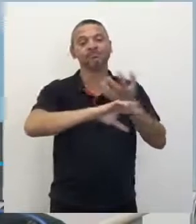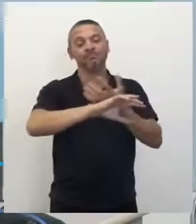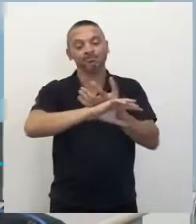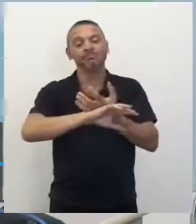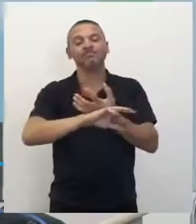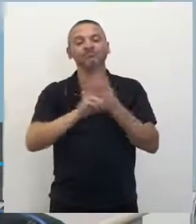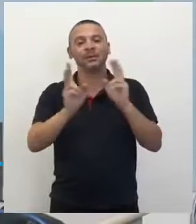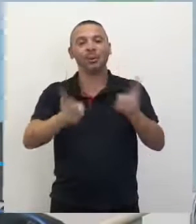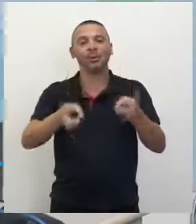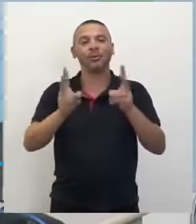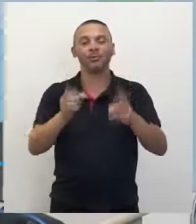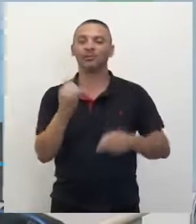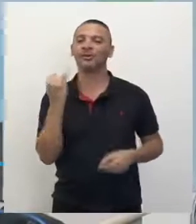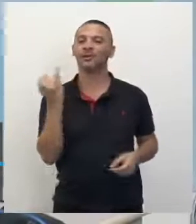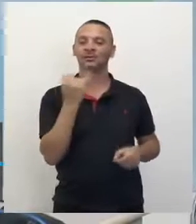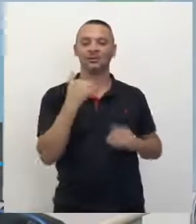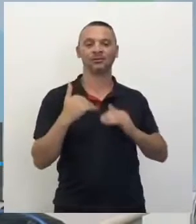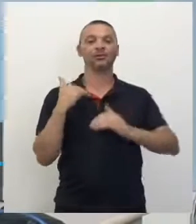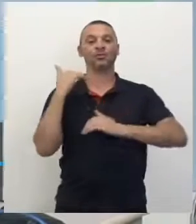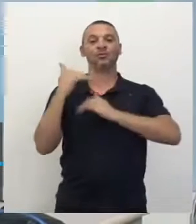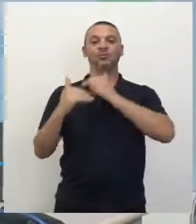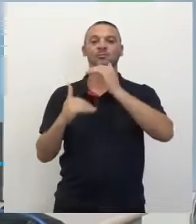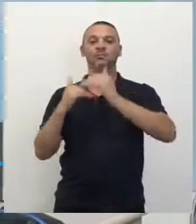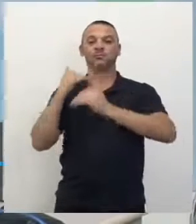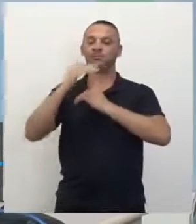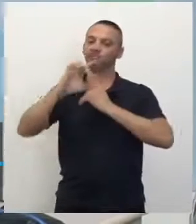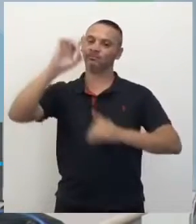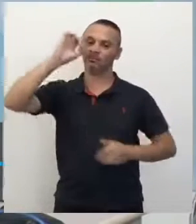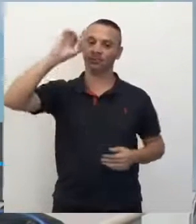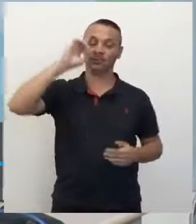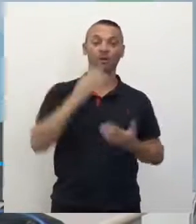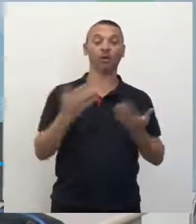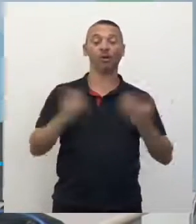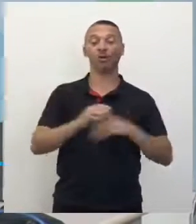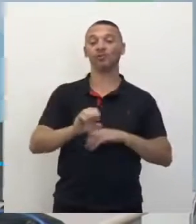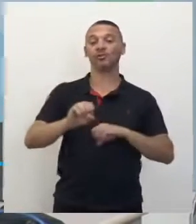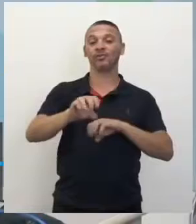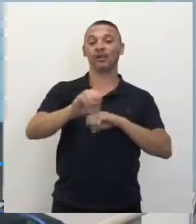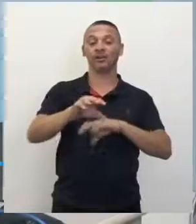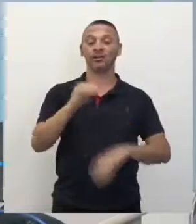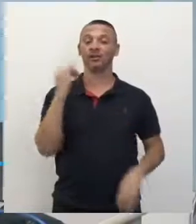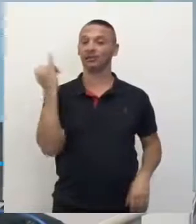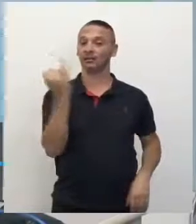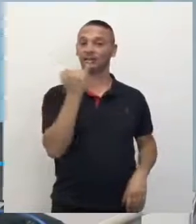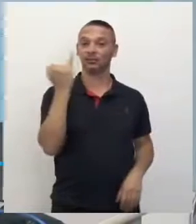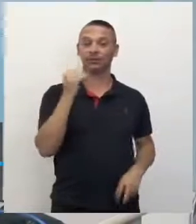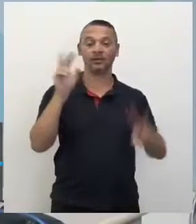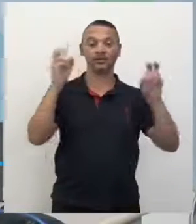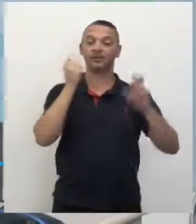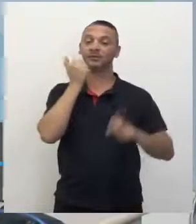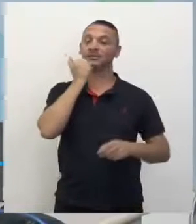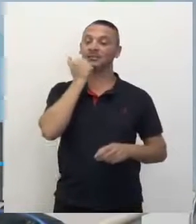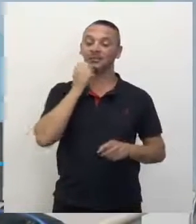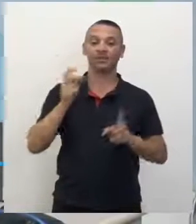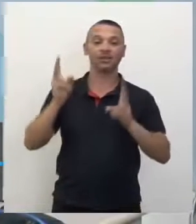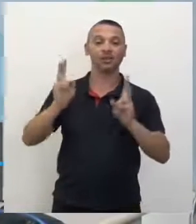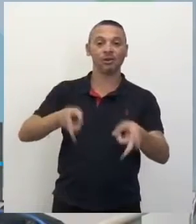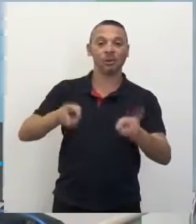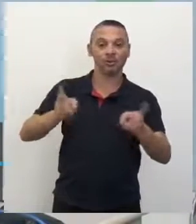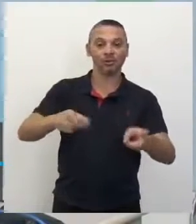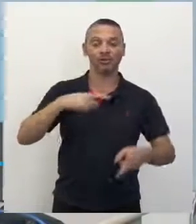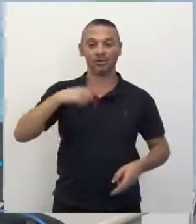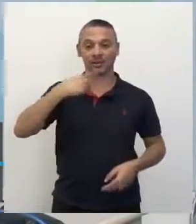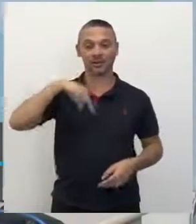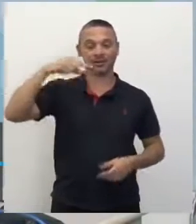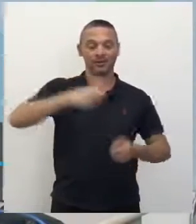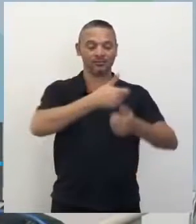enfrentando, mas avançando ali um pouquinho dia a dia. Hoje tem uma aula importante aí de ciências, que é uma continuação, Joel? Sim. Eu estou aqui